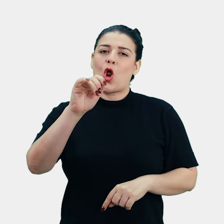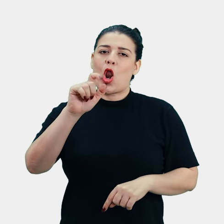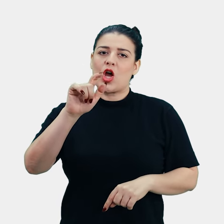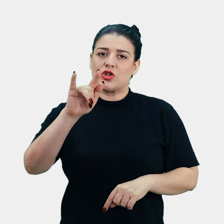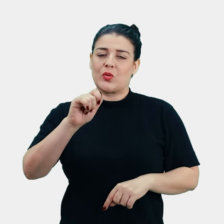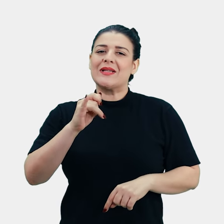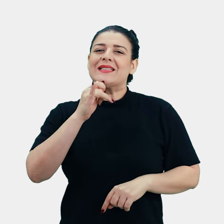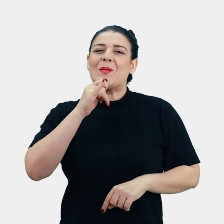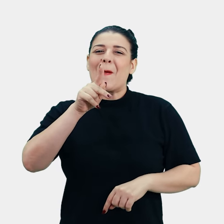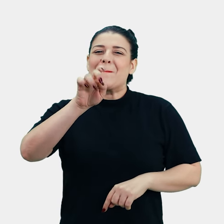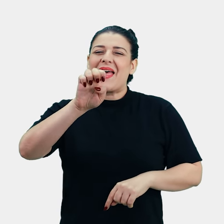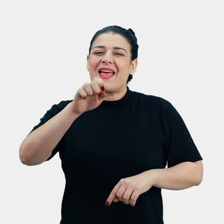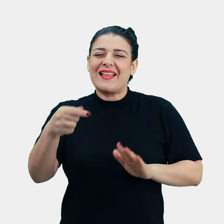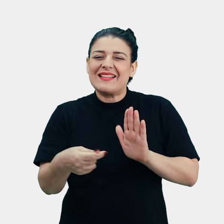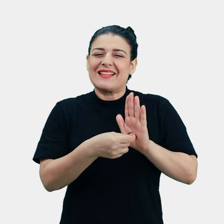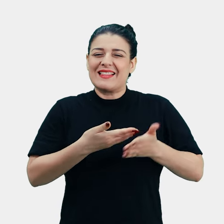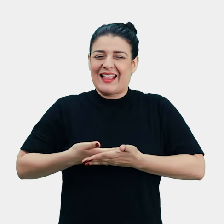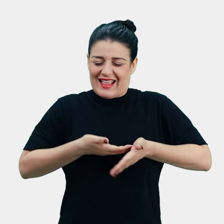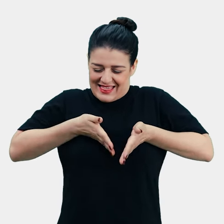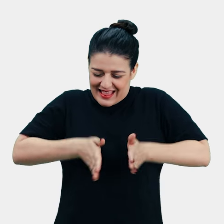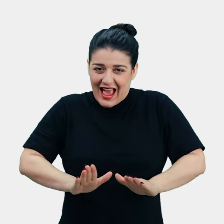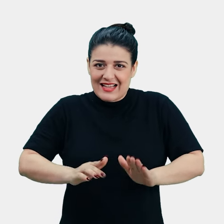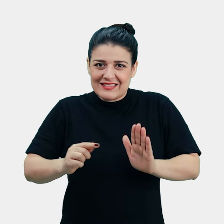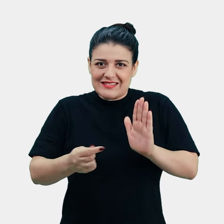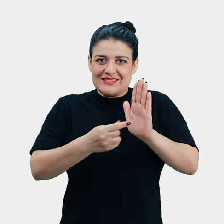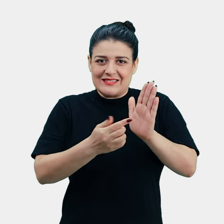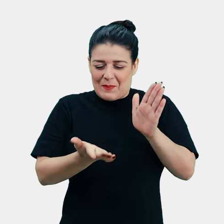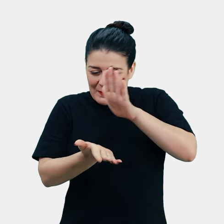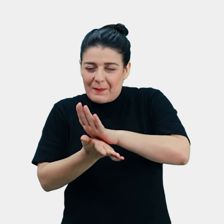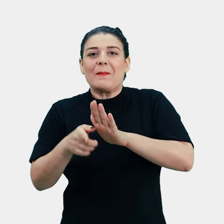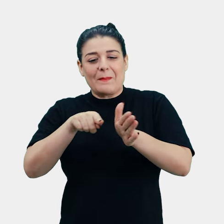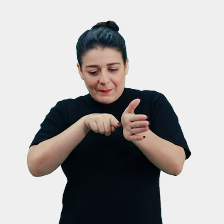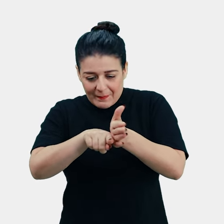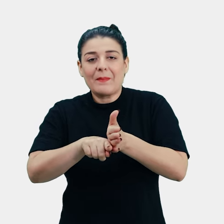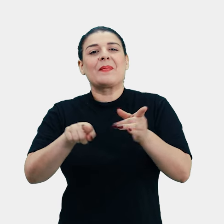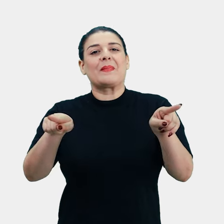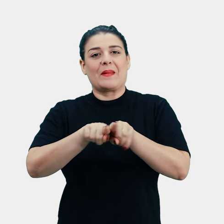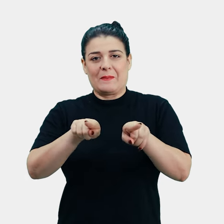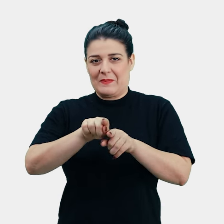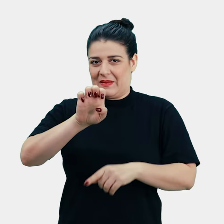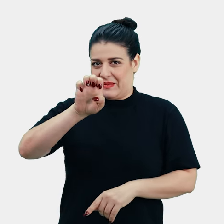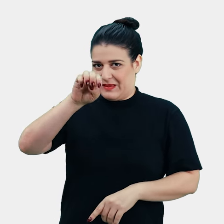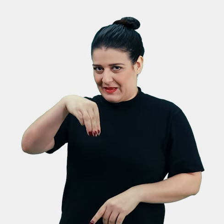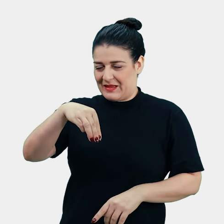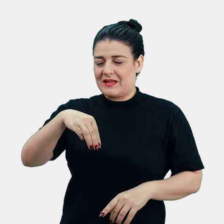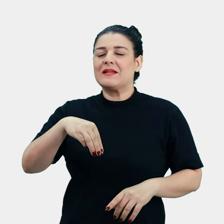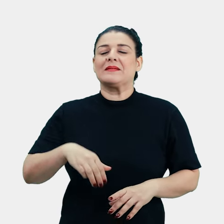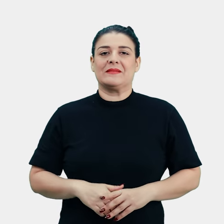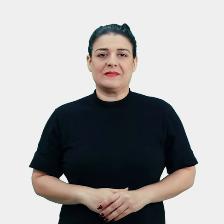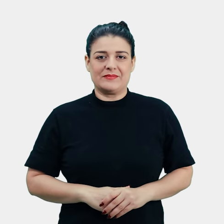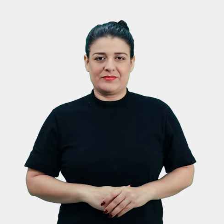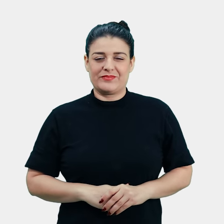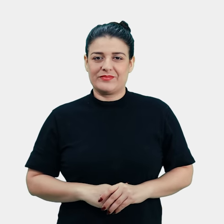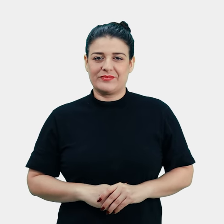pezinho que a gente faz em bebê recém-nascido, a gente pode fazer análise, tá? Esses exames também utilizando